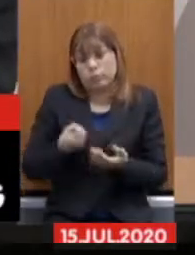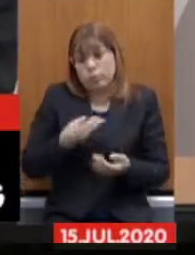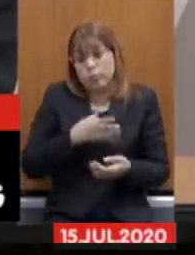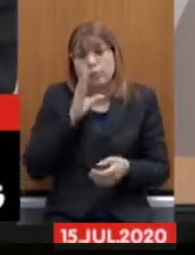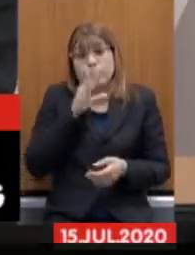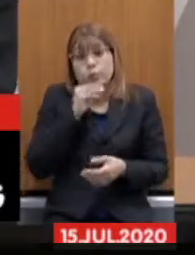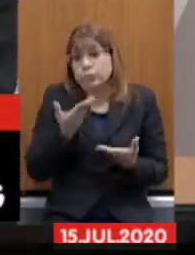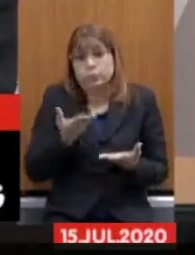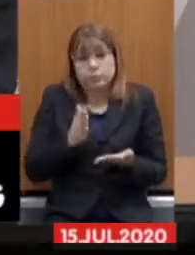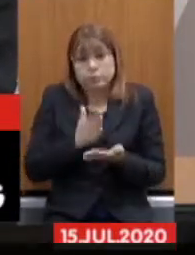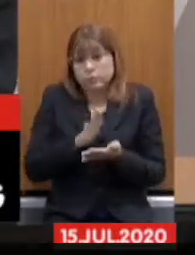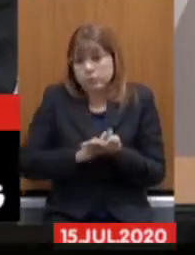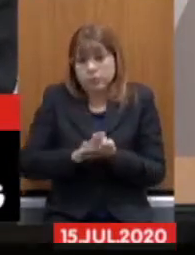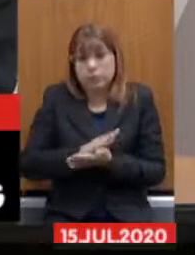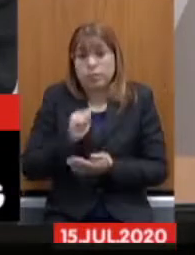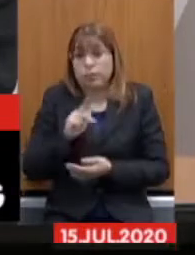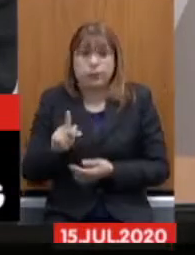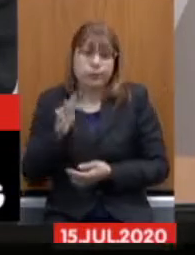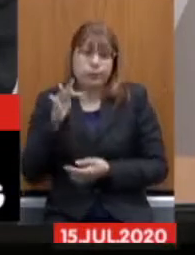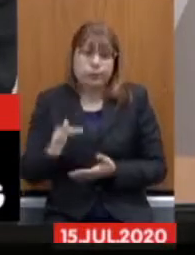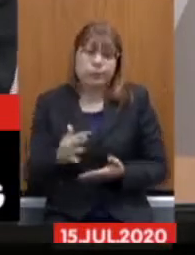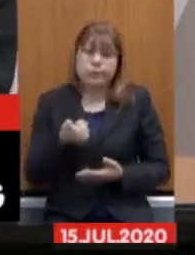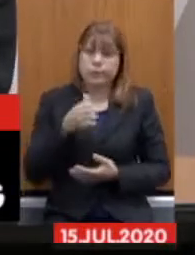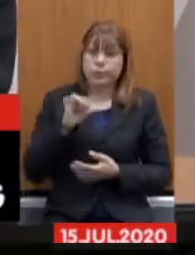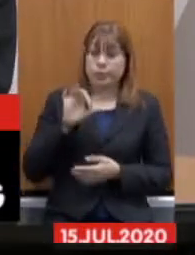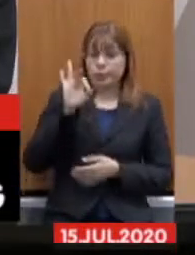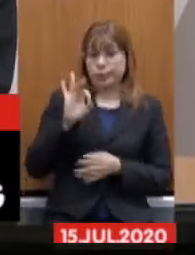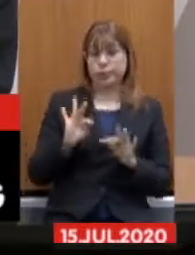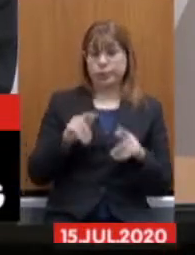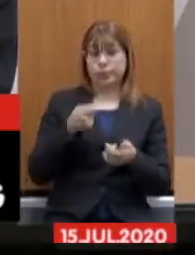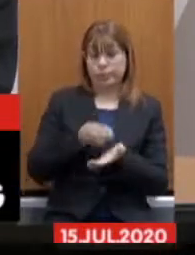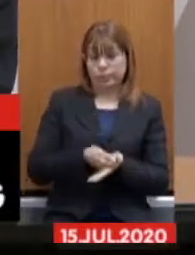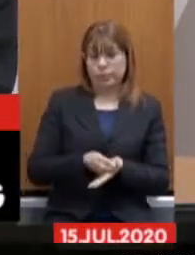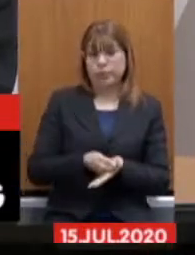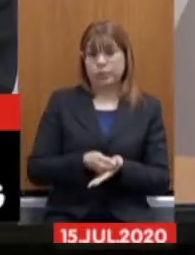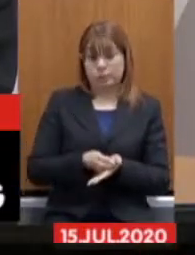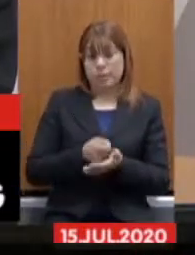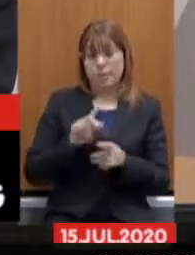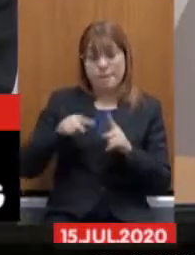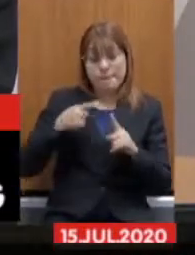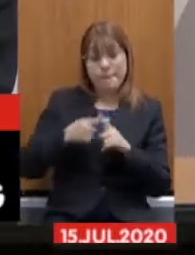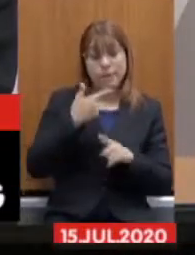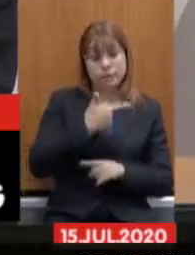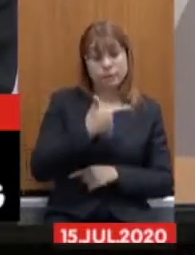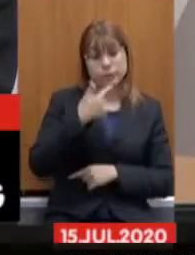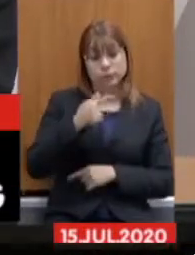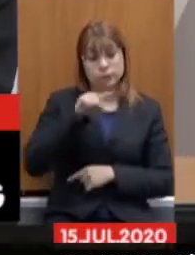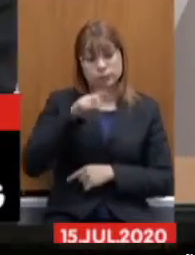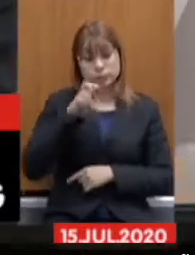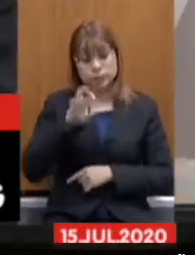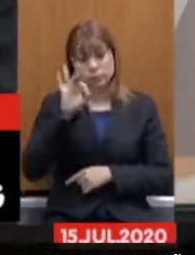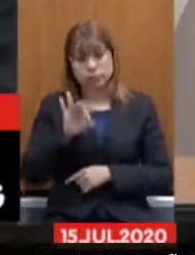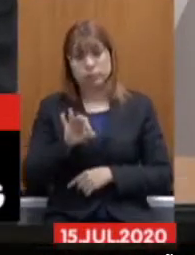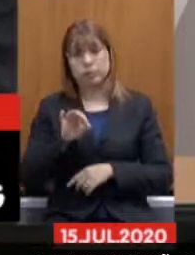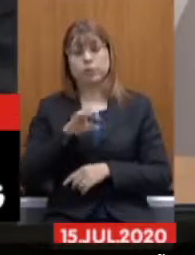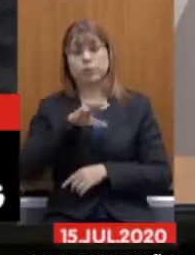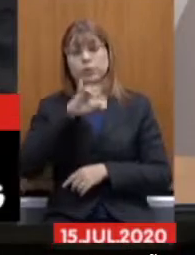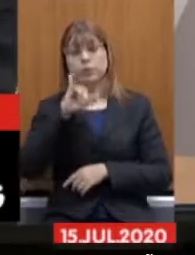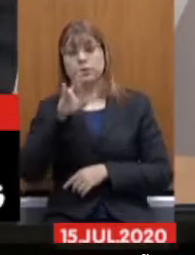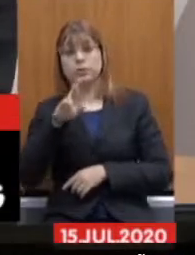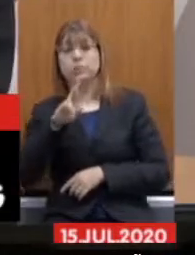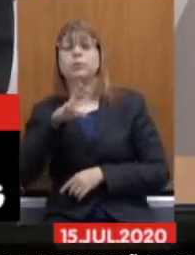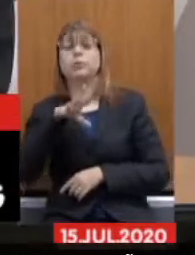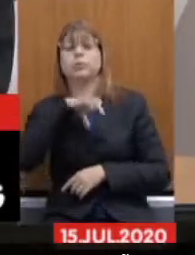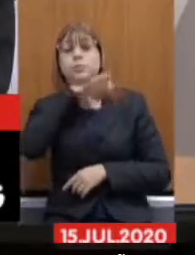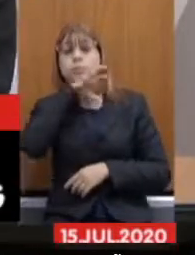daqui a pouco só teremos aposentados aí vamos pagar dezenove por cento contribuição mais 27 meio de imposto de renda vamos saúde na área de